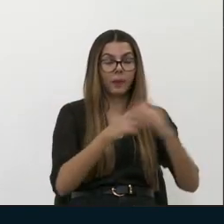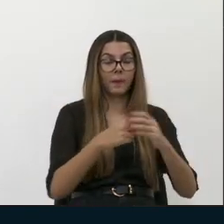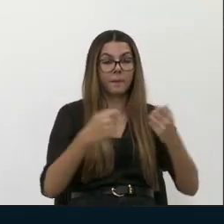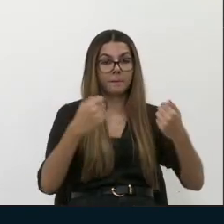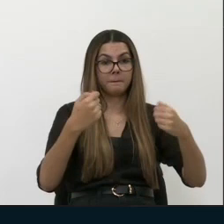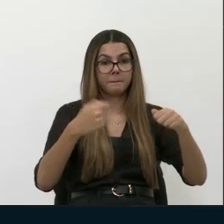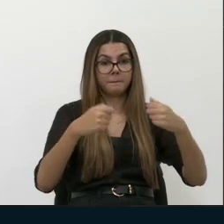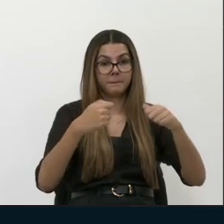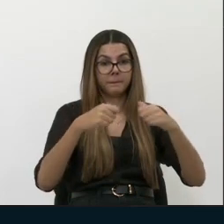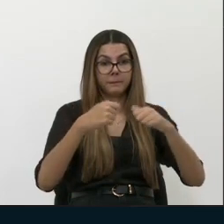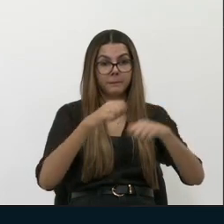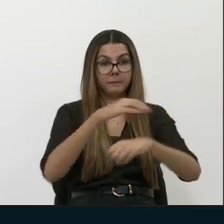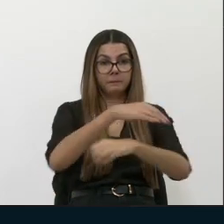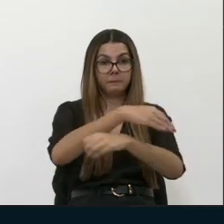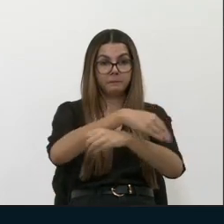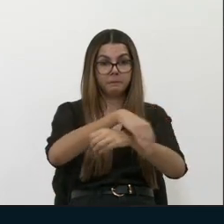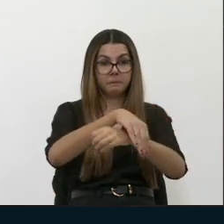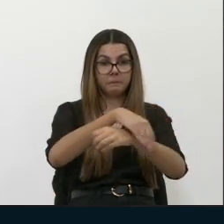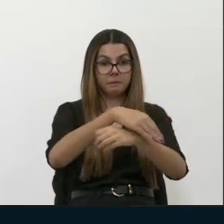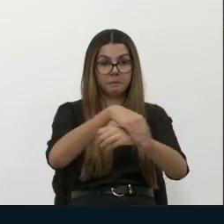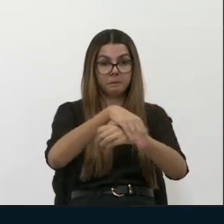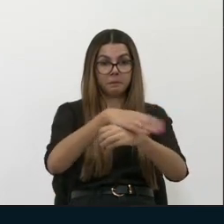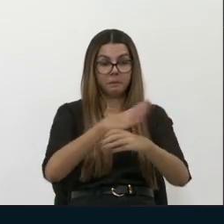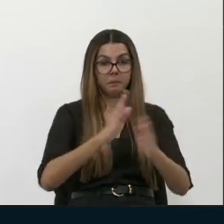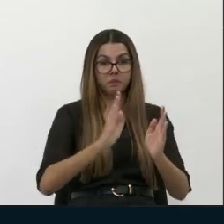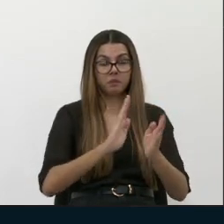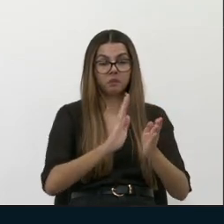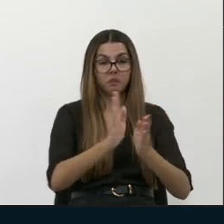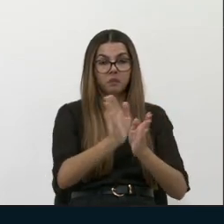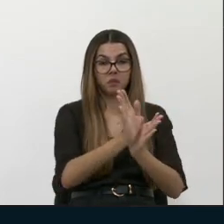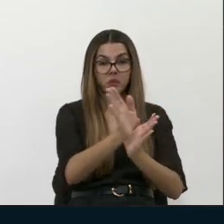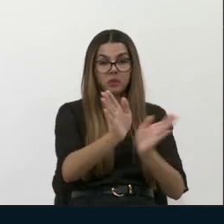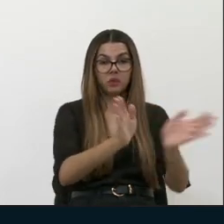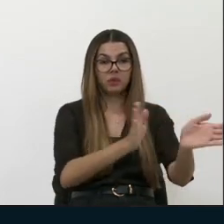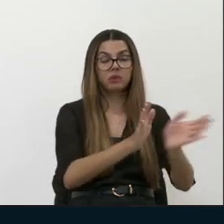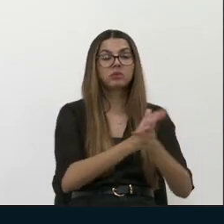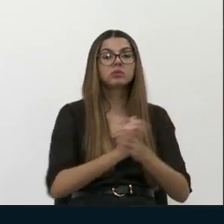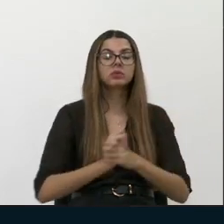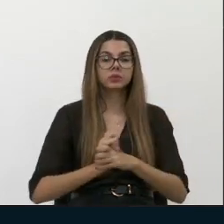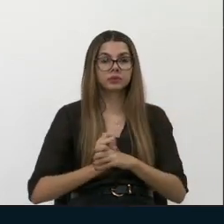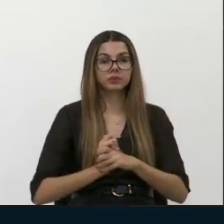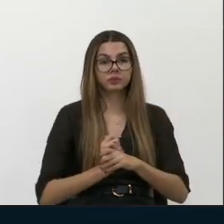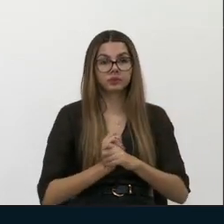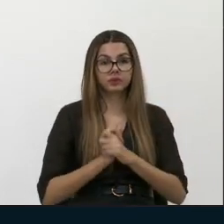o acesso para quem mora na região do Jardim Cumbica.